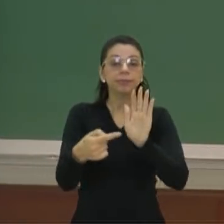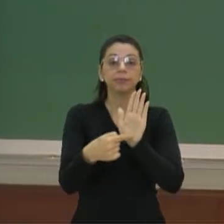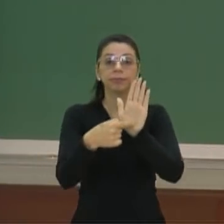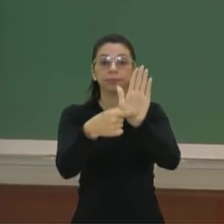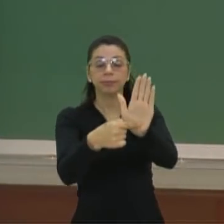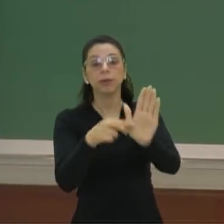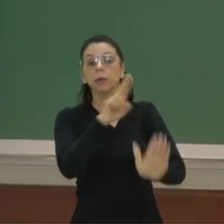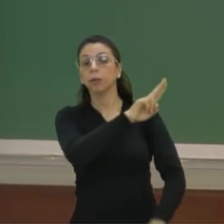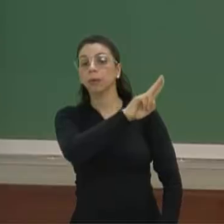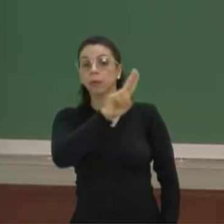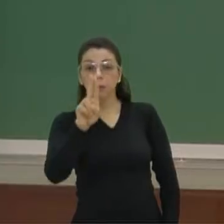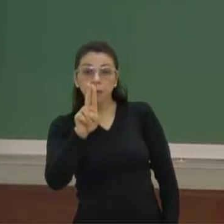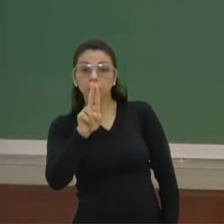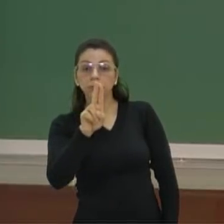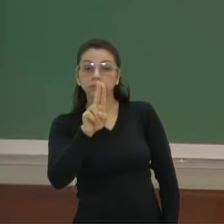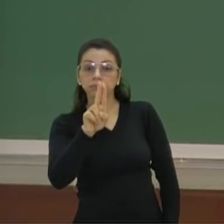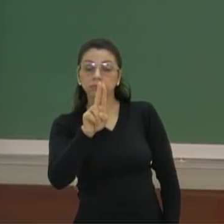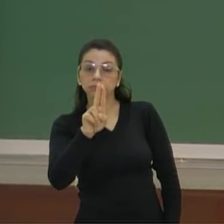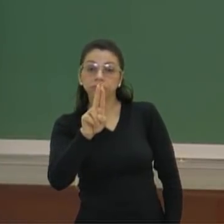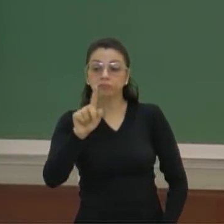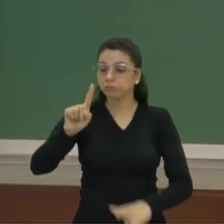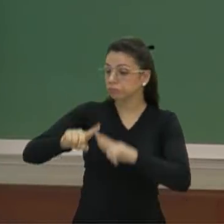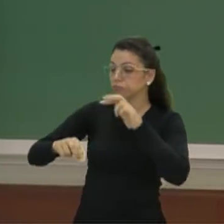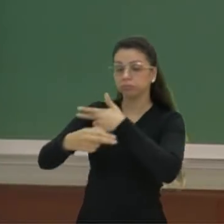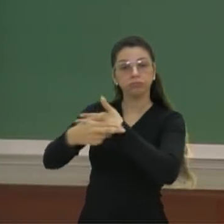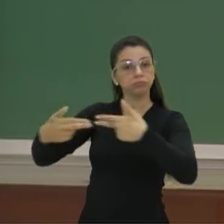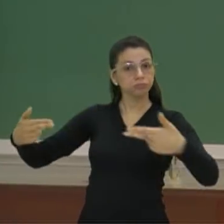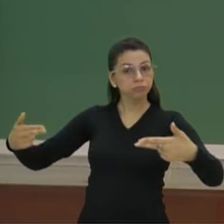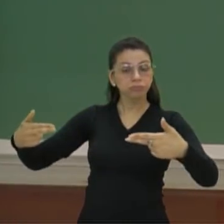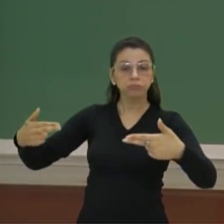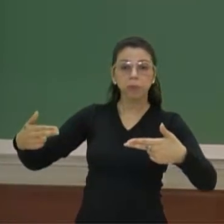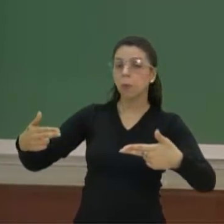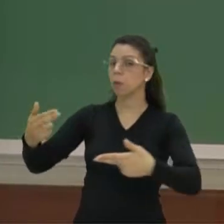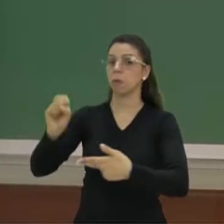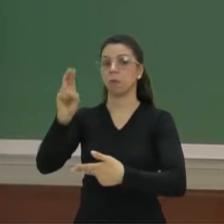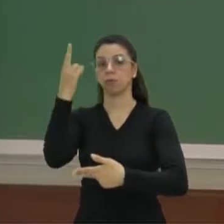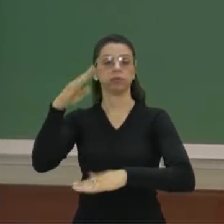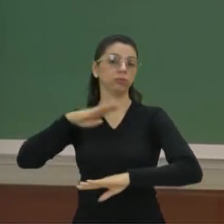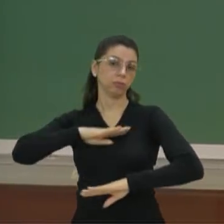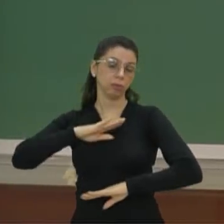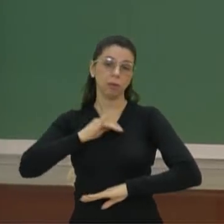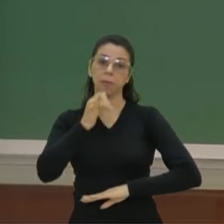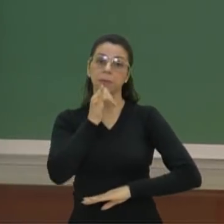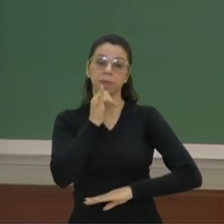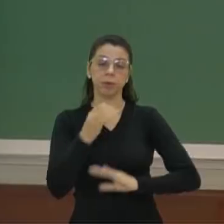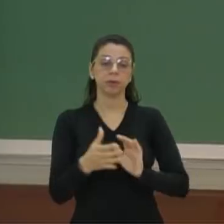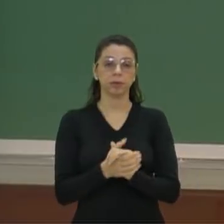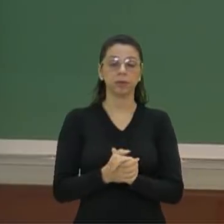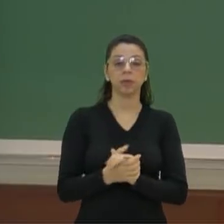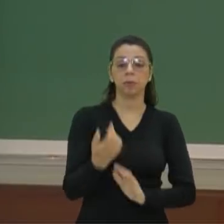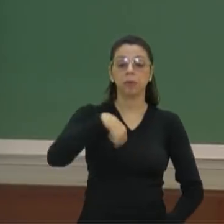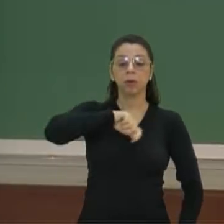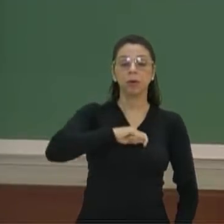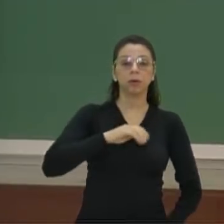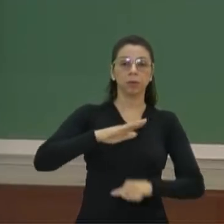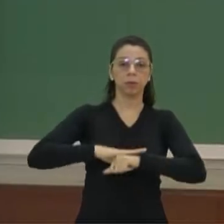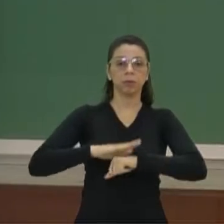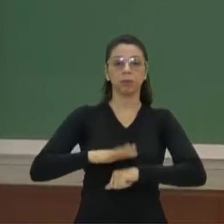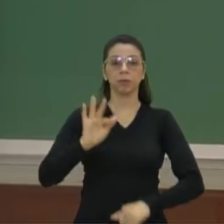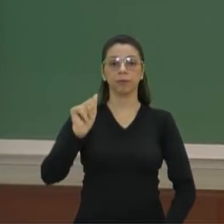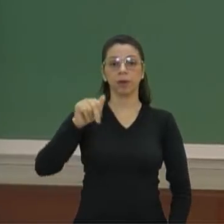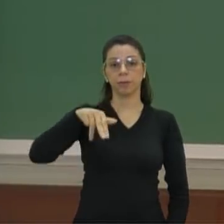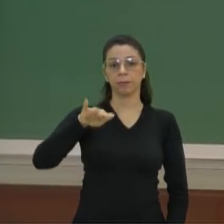representam nomes, objetos ou situações. Então, por exemplo, para falar o meu nome,